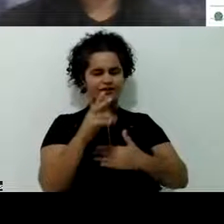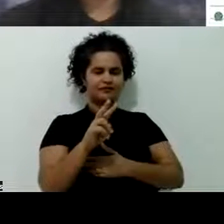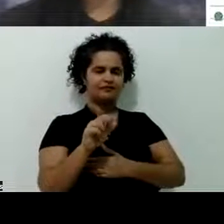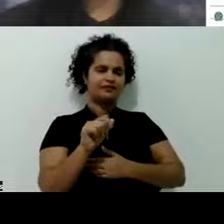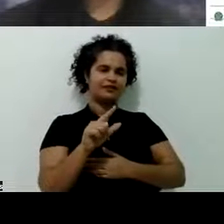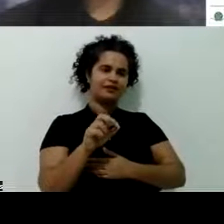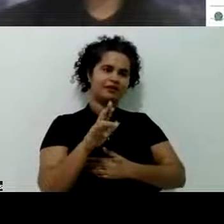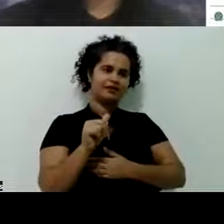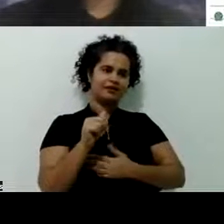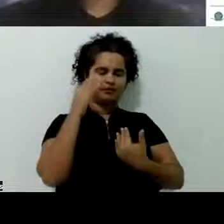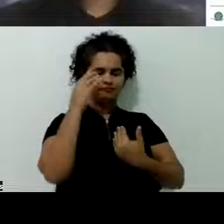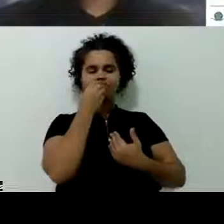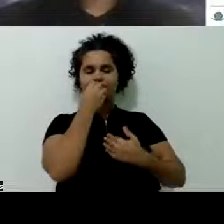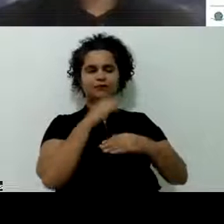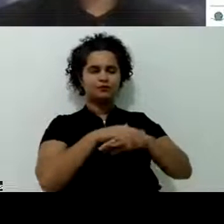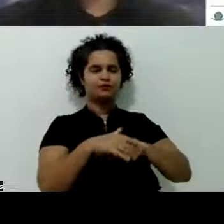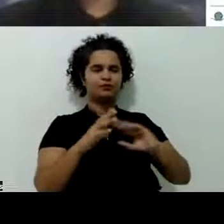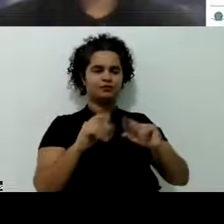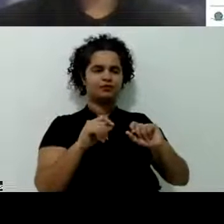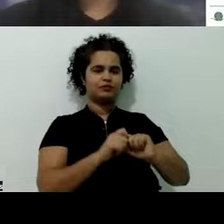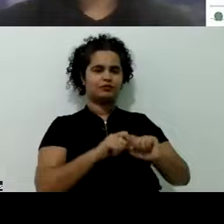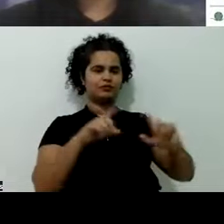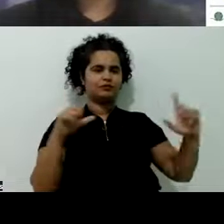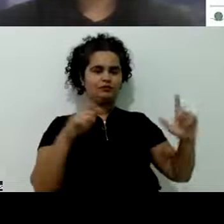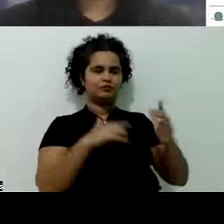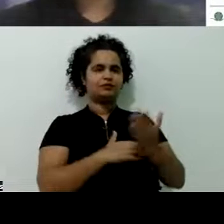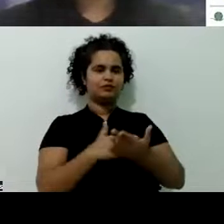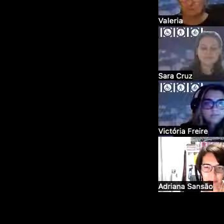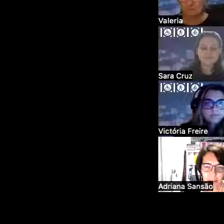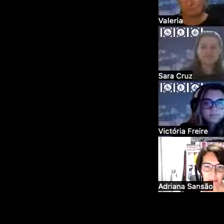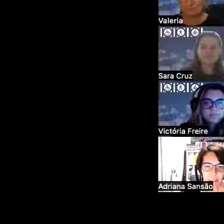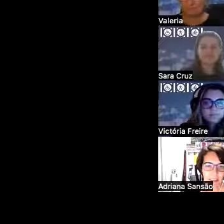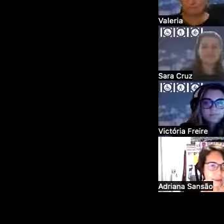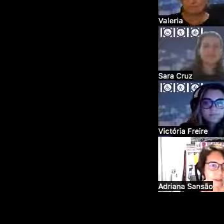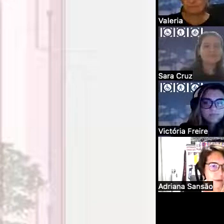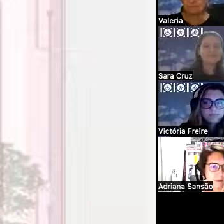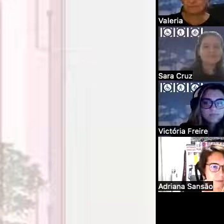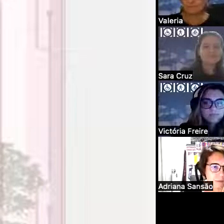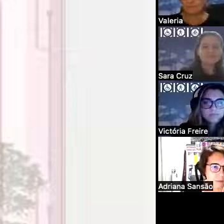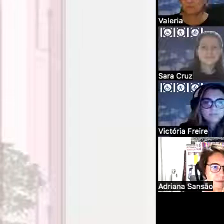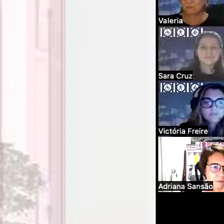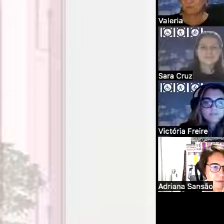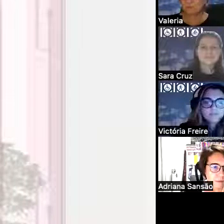todos. Vou compartilhar minha tela para começar, então, essa apresentação.